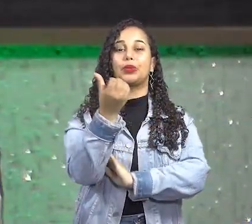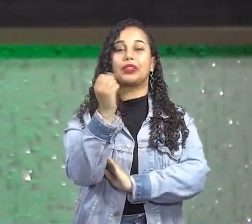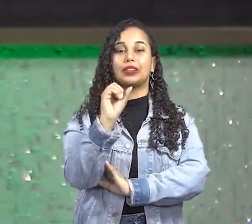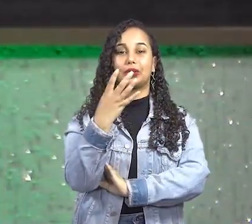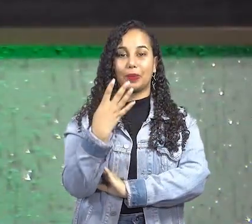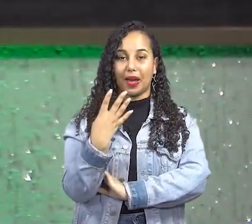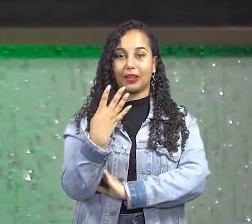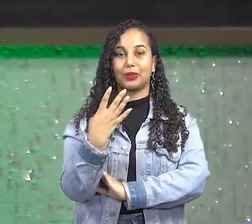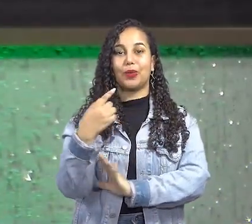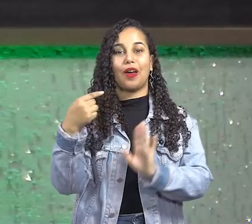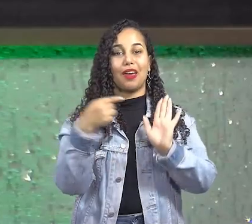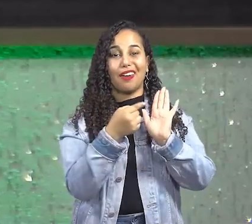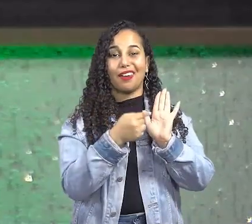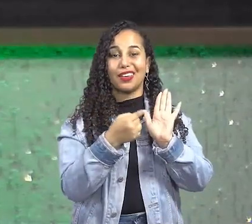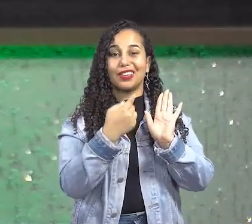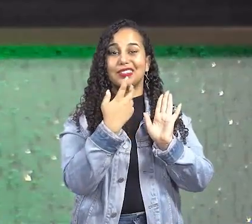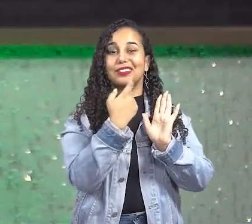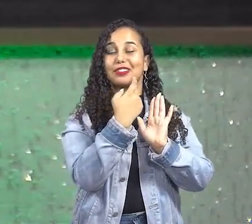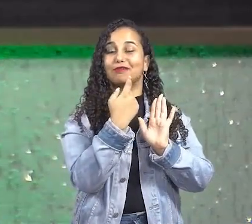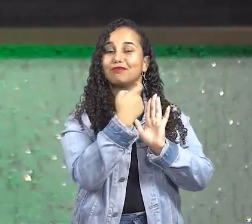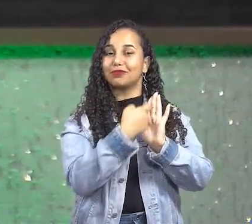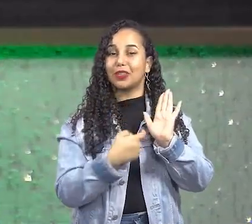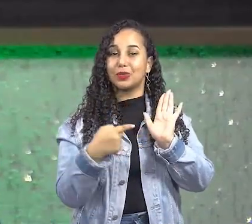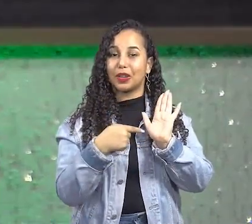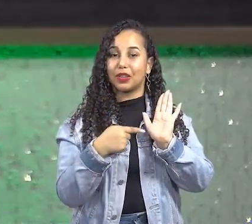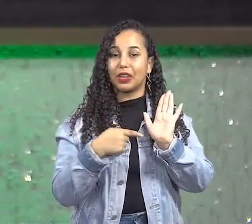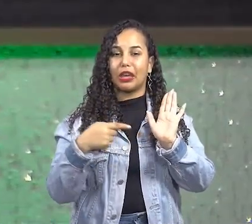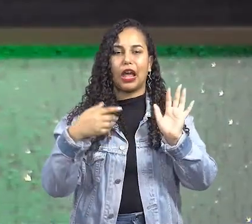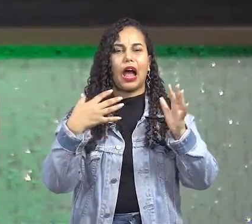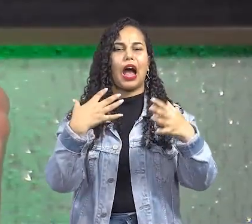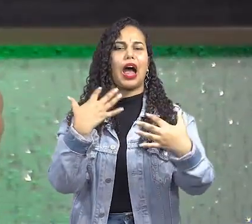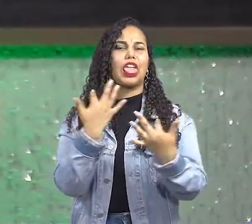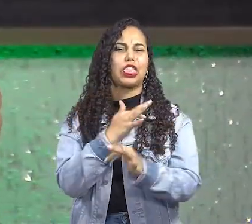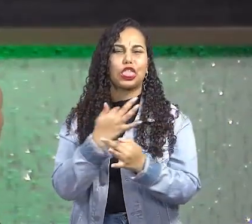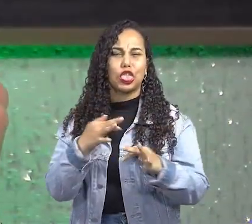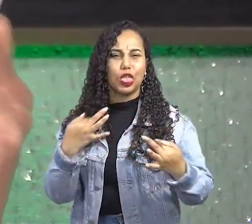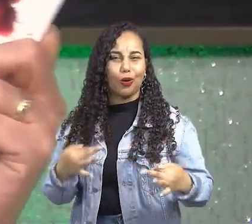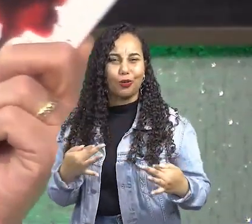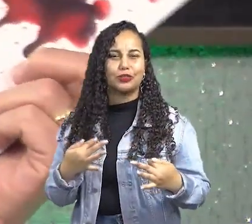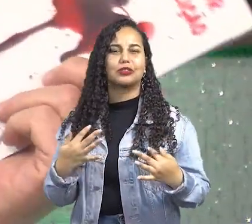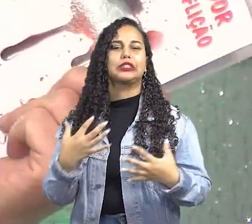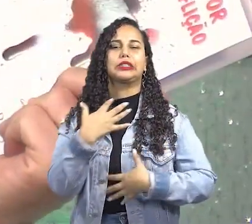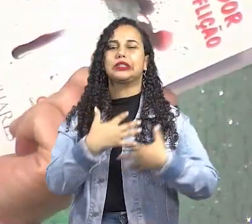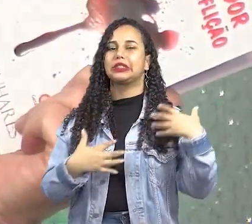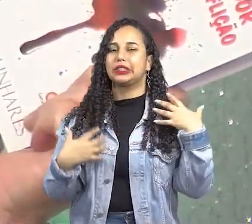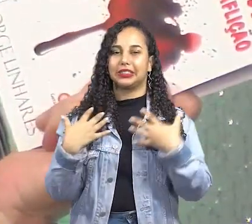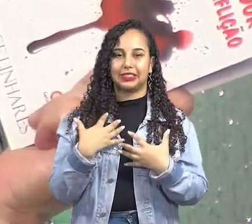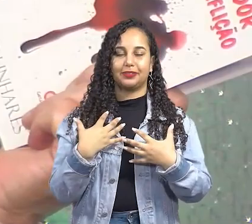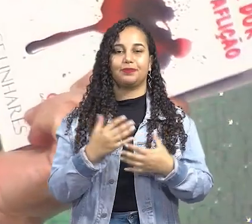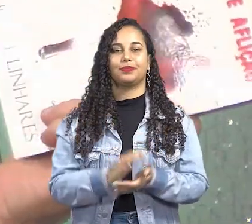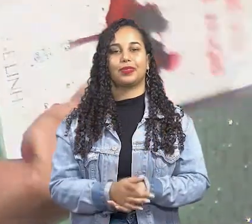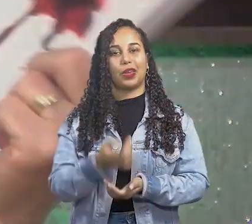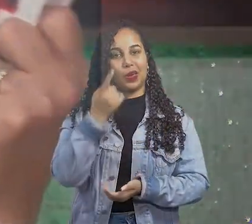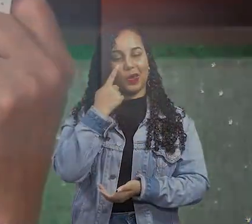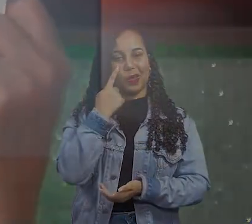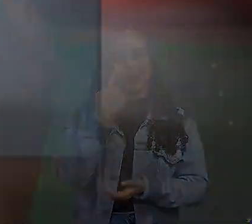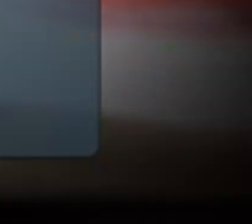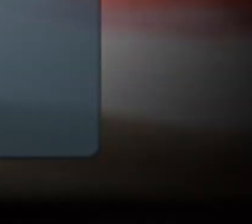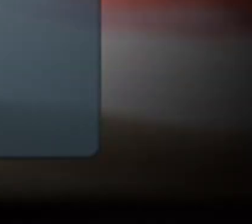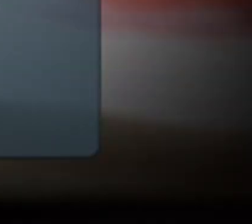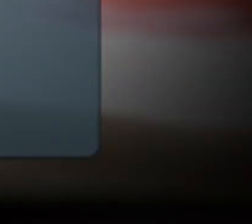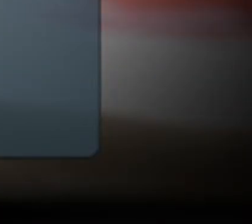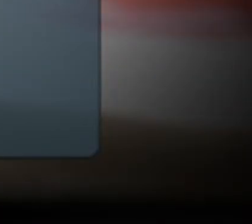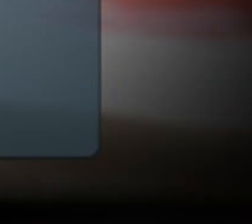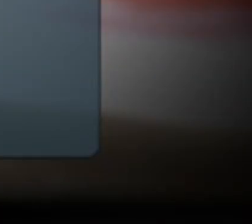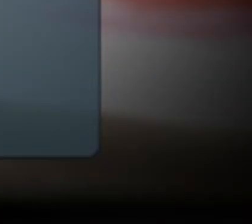Salmo 84, baseado nesse livro aqui, Ai que dor, ai que aflição. Vamos ler o Salmo? Quão